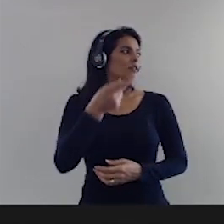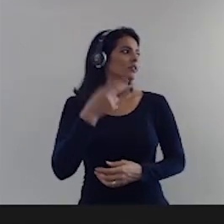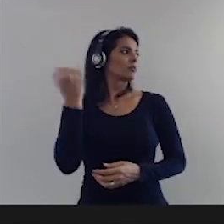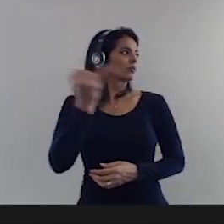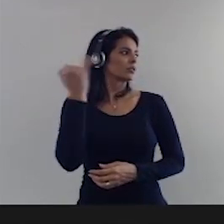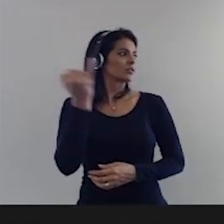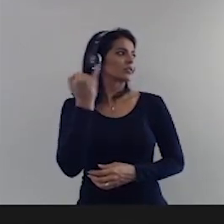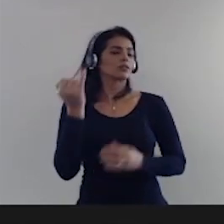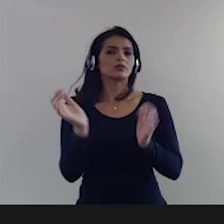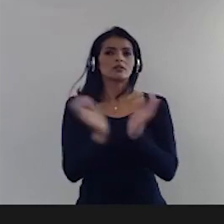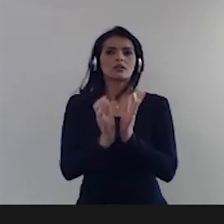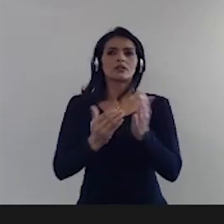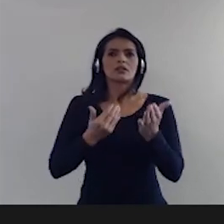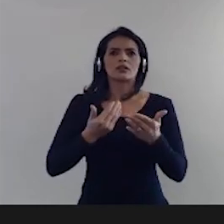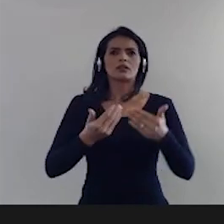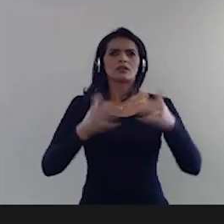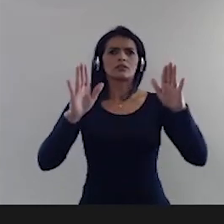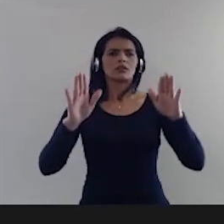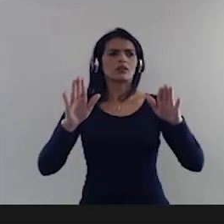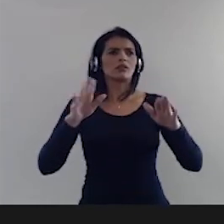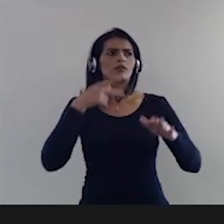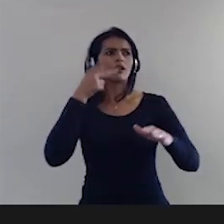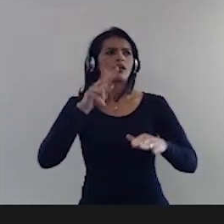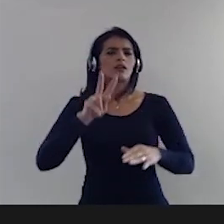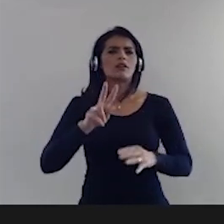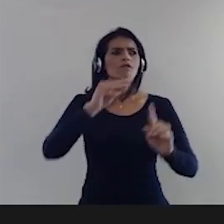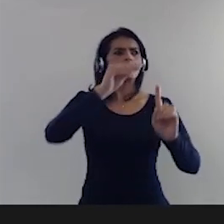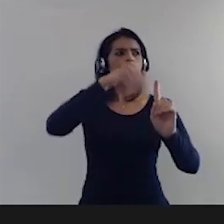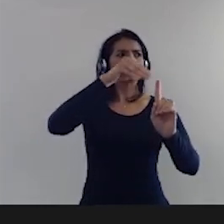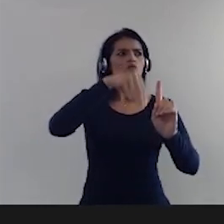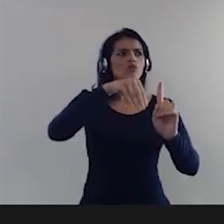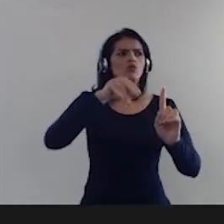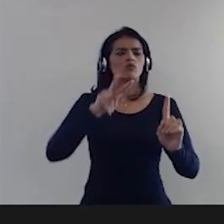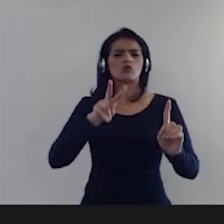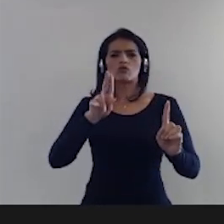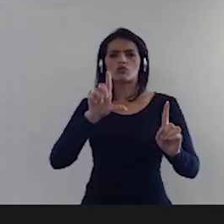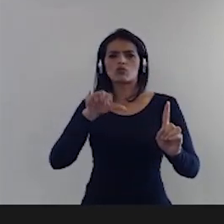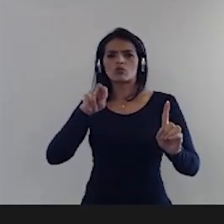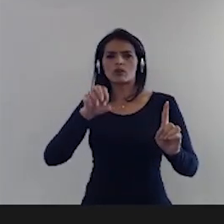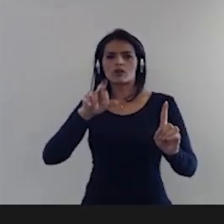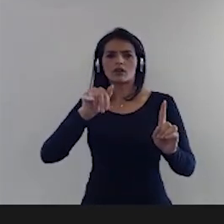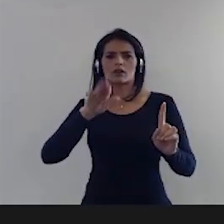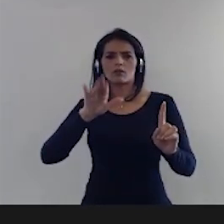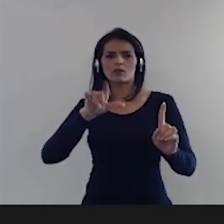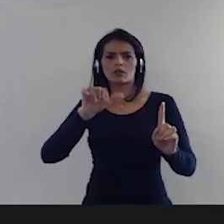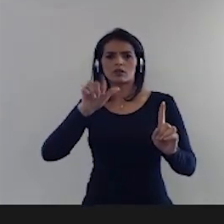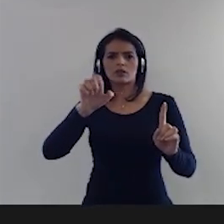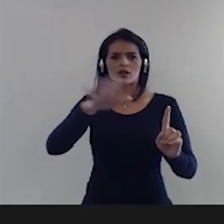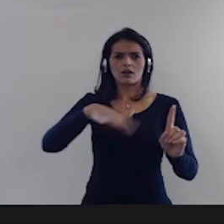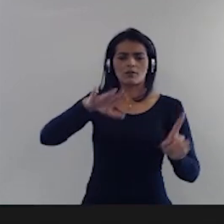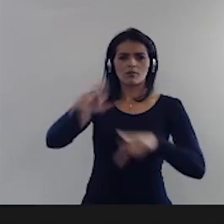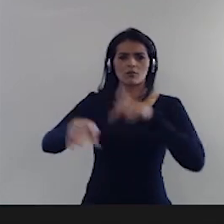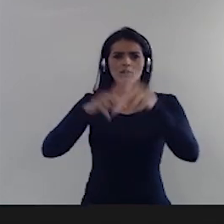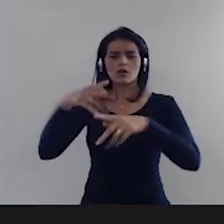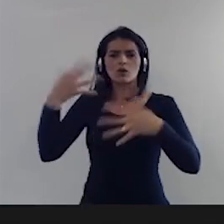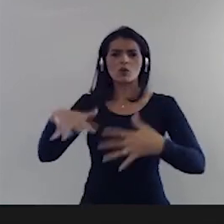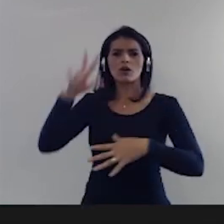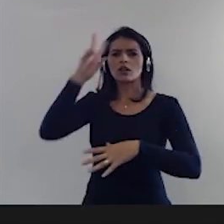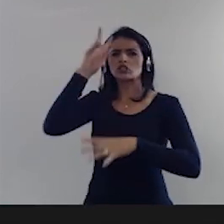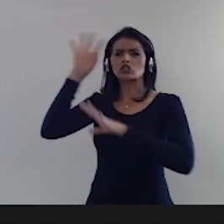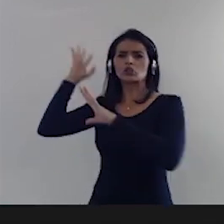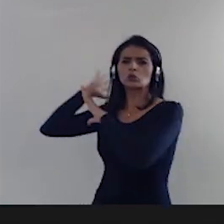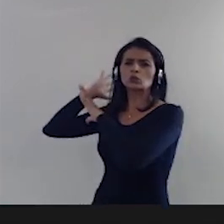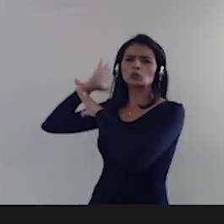de estar iniciando, falar que a vulnerabilidade dessas populações é uma vulnerabilidade histórica, ela não surgiu